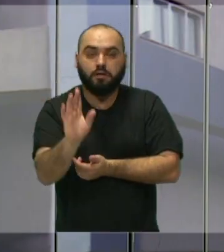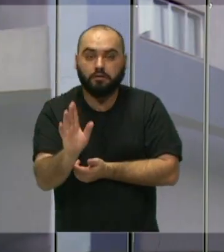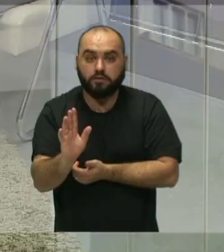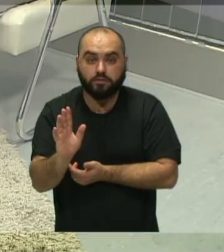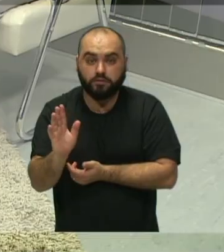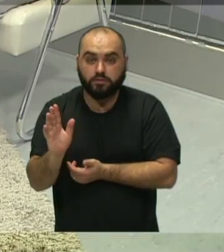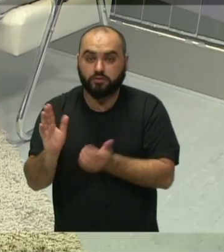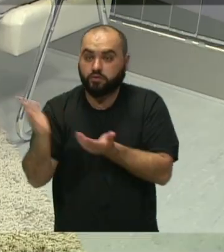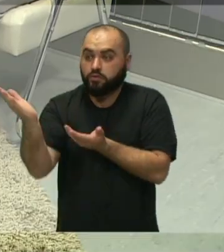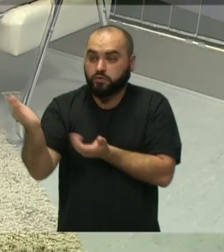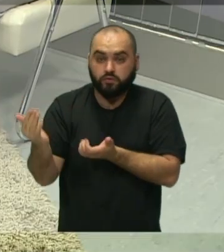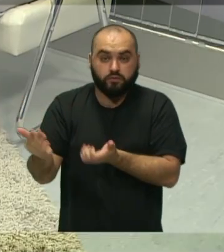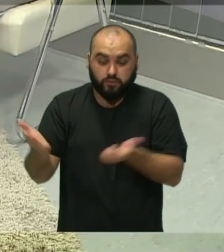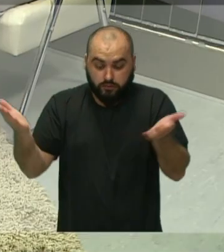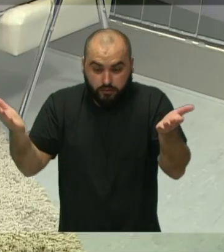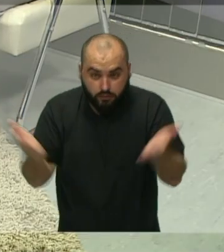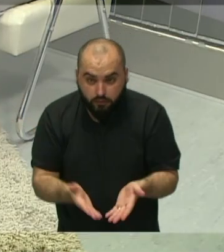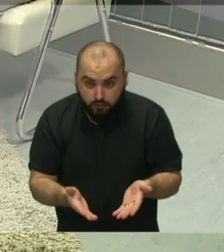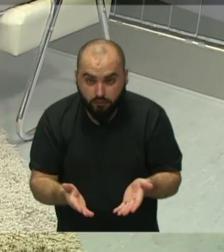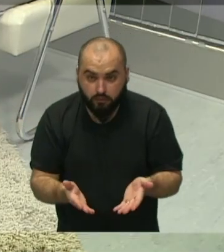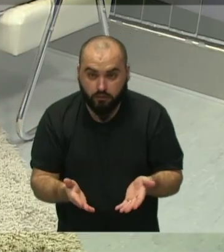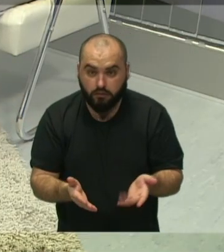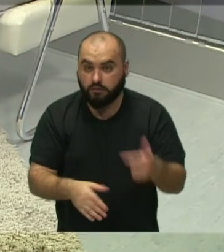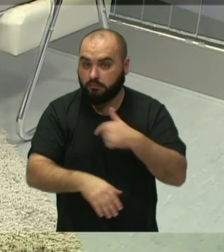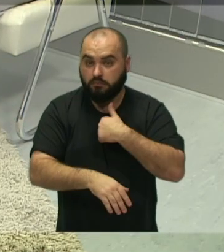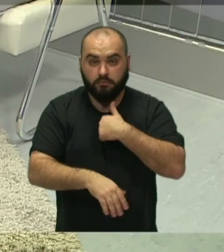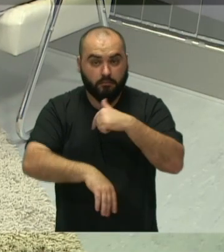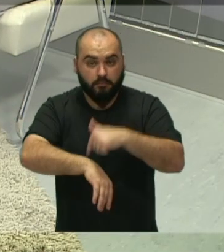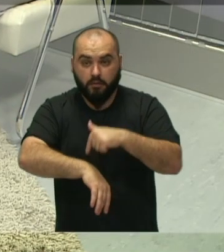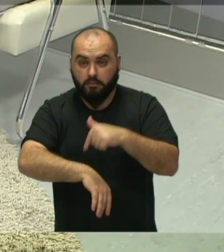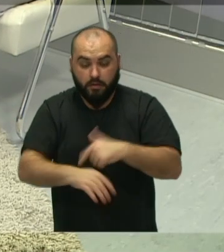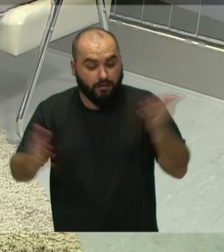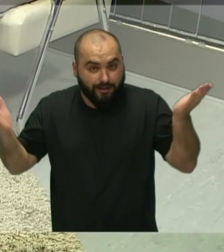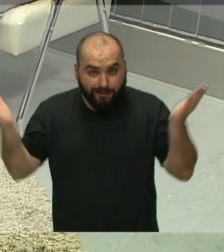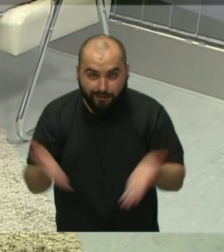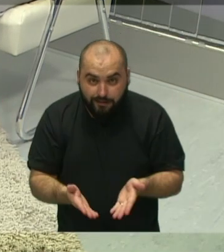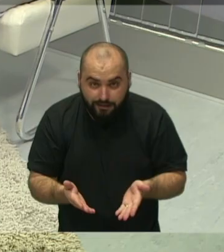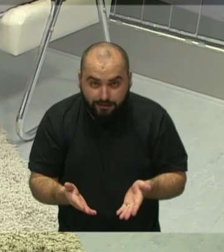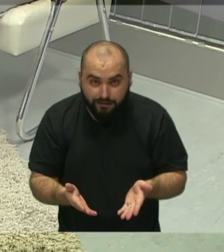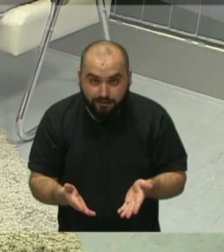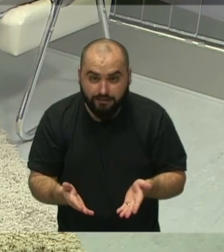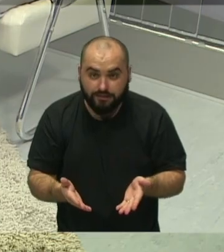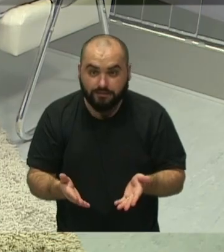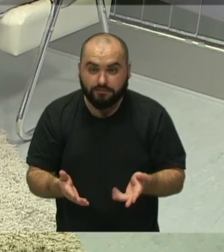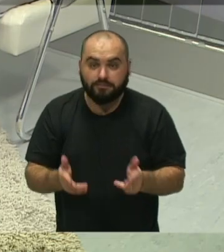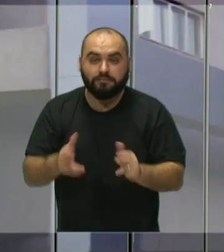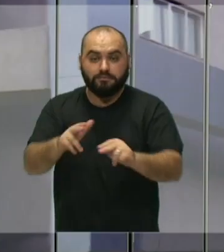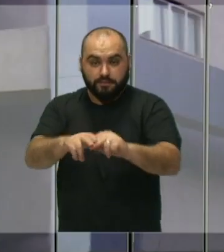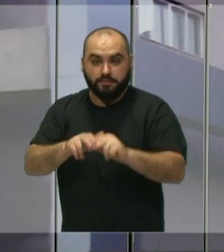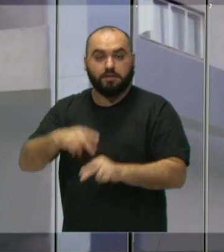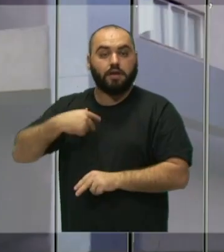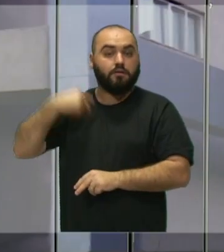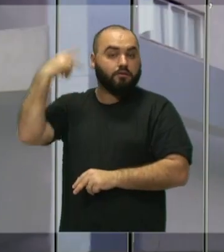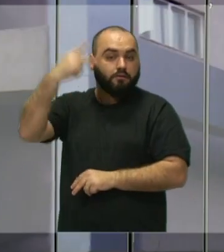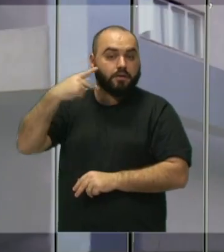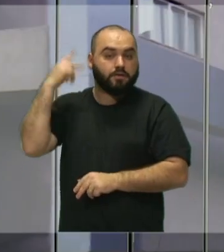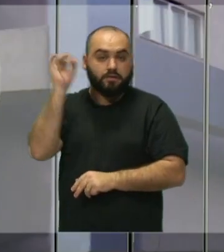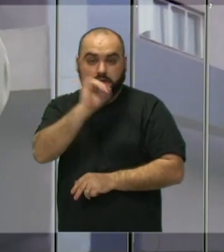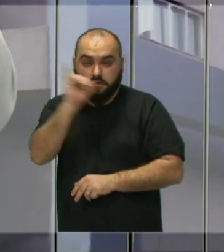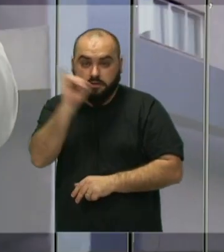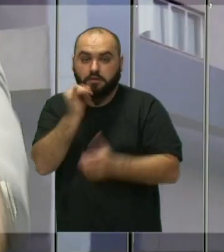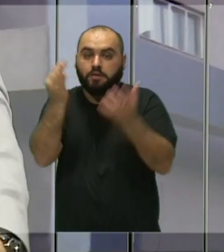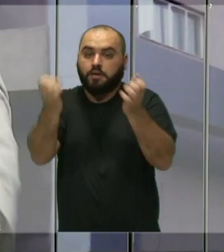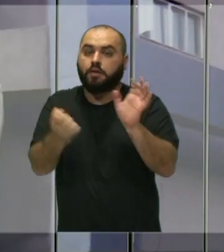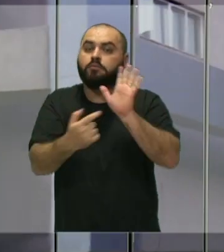ela é o presente, ela está inserida num contexto no presente. E no presente, como vereador de Itajaí, eu quero mostrar